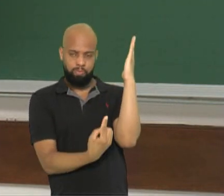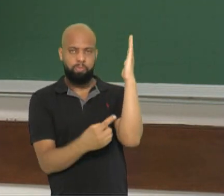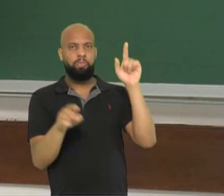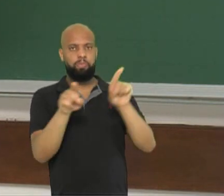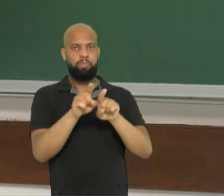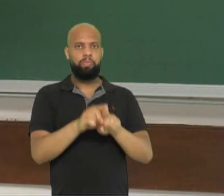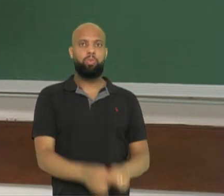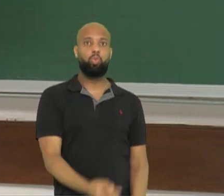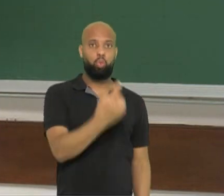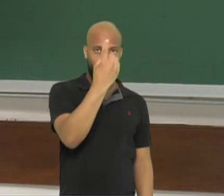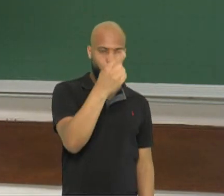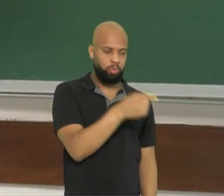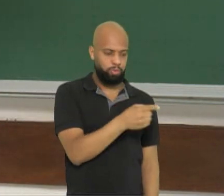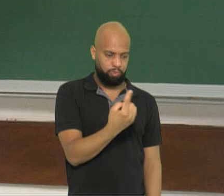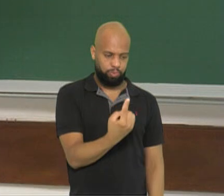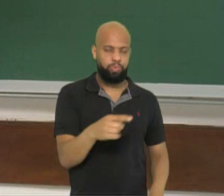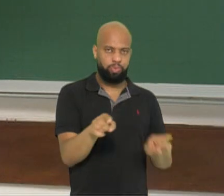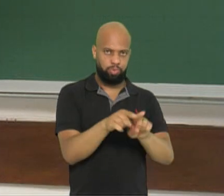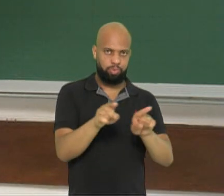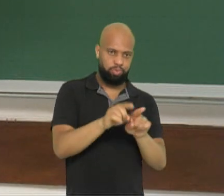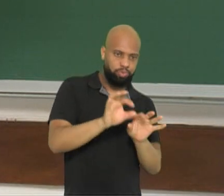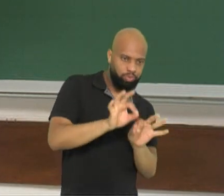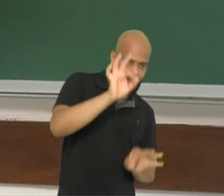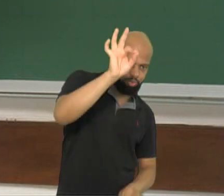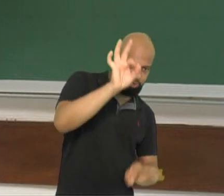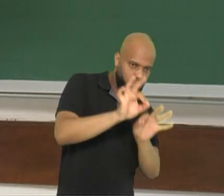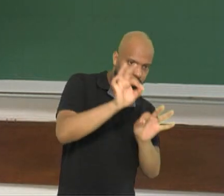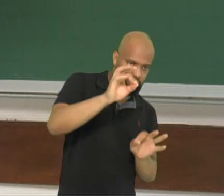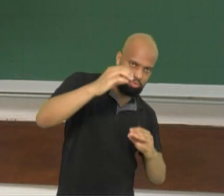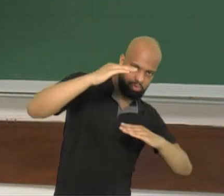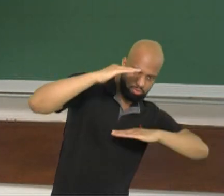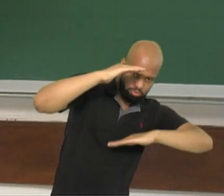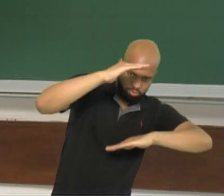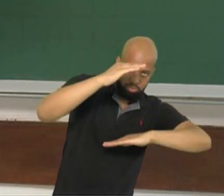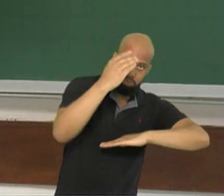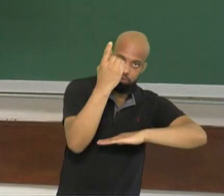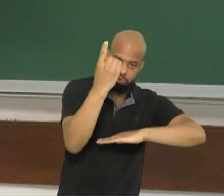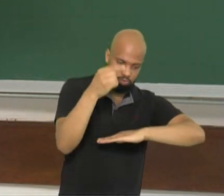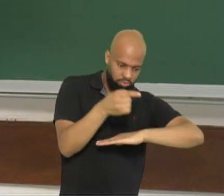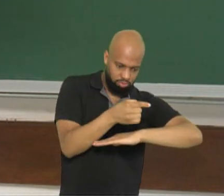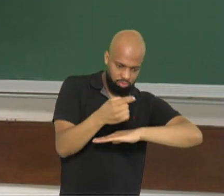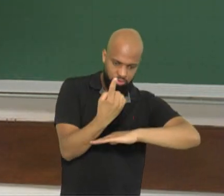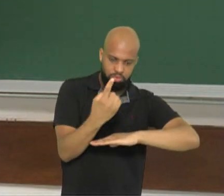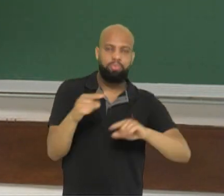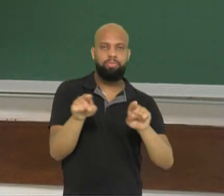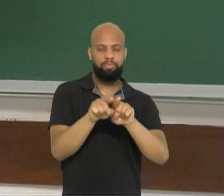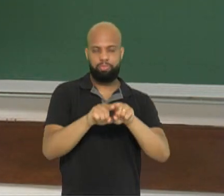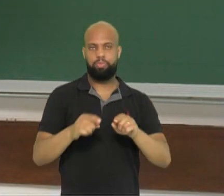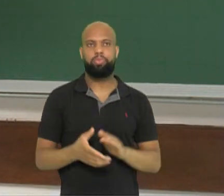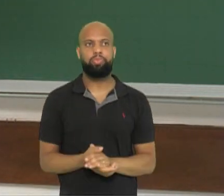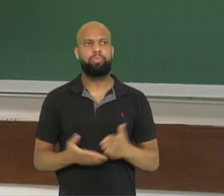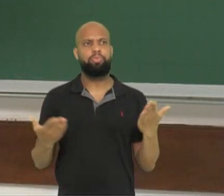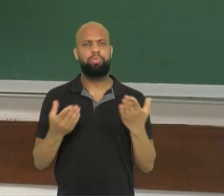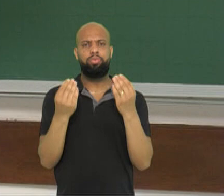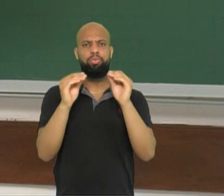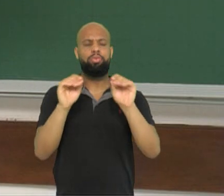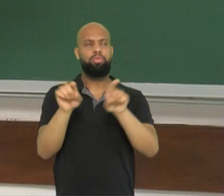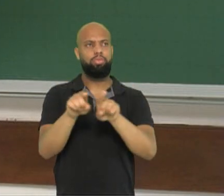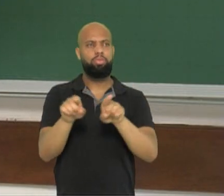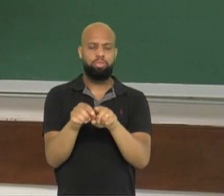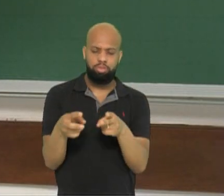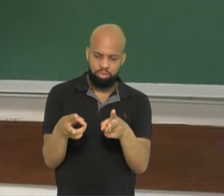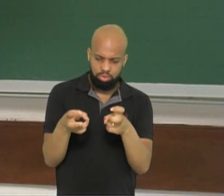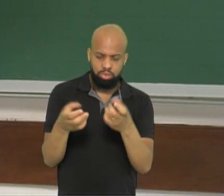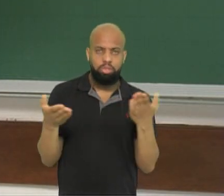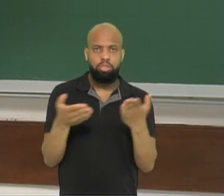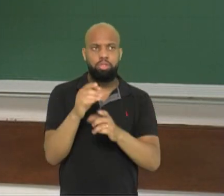gente tem essa parte aqui da imagem da função. Outra coisa que a professora precisa colocar aqui é que observem